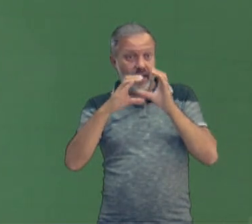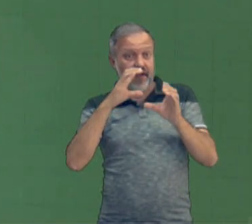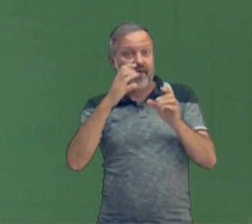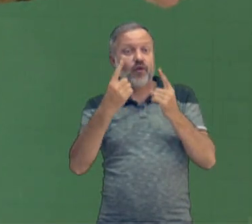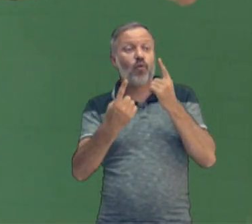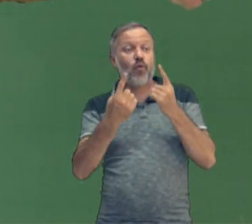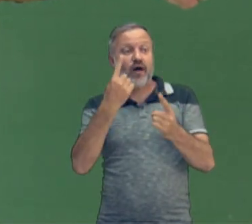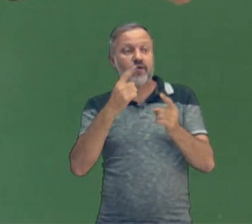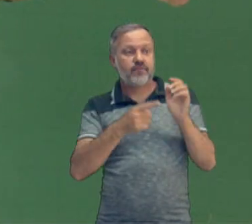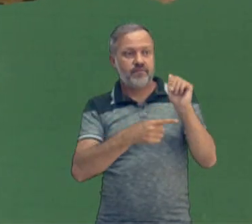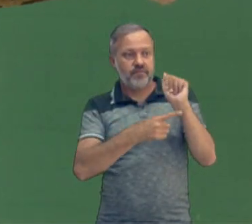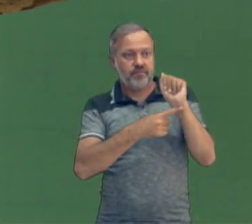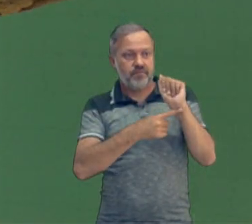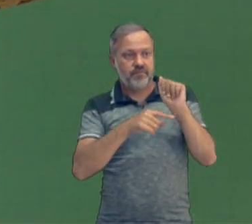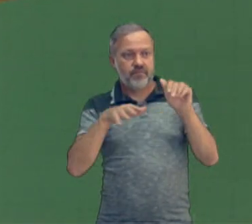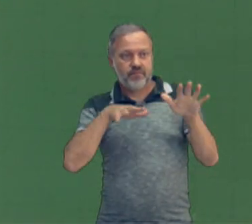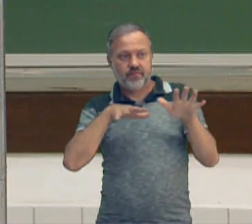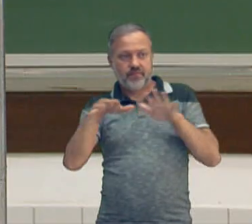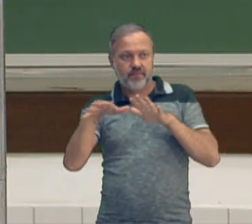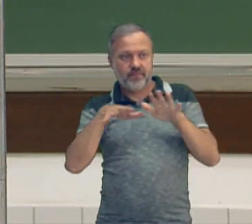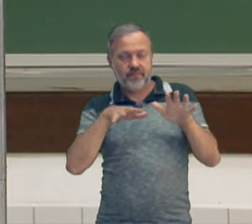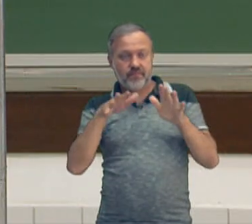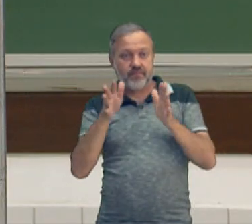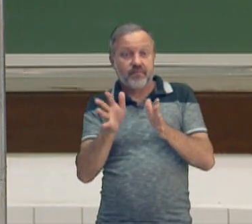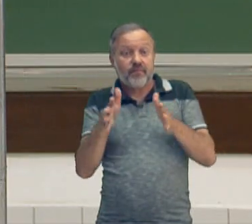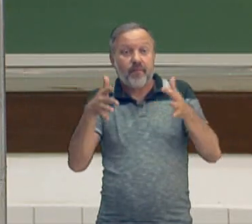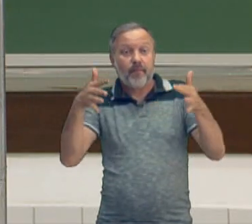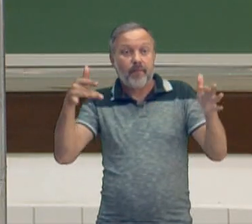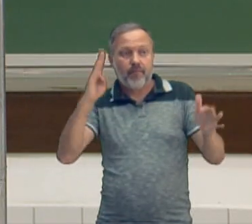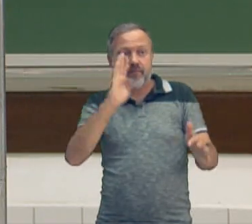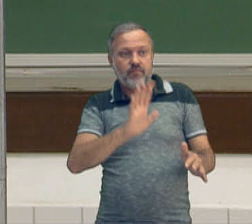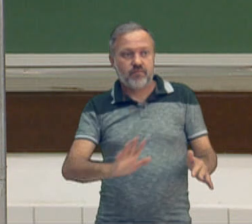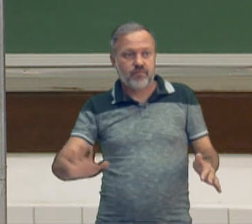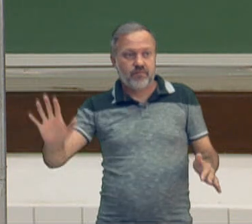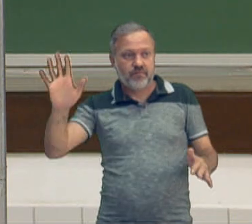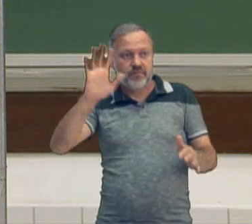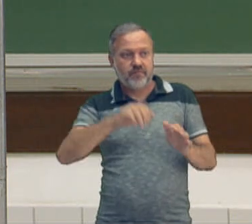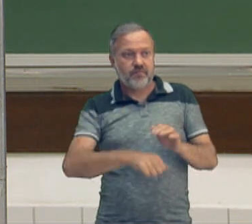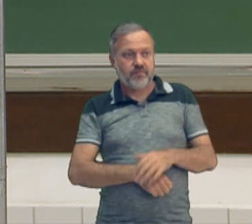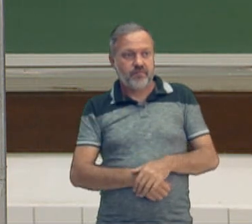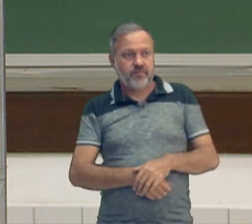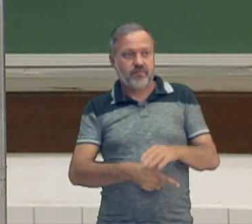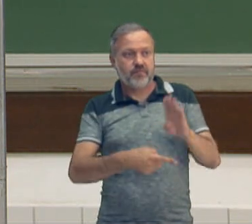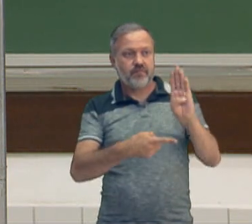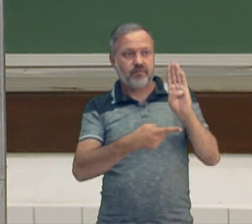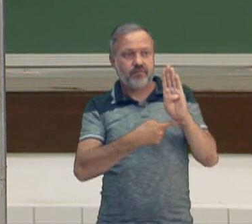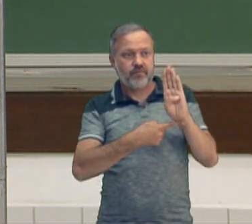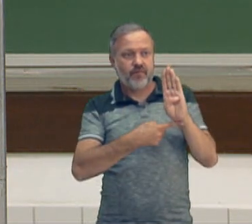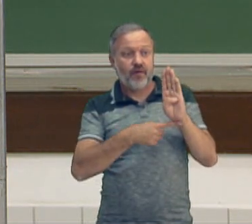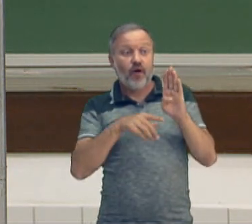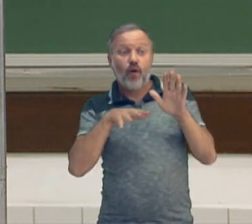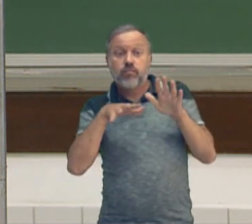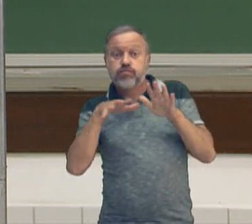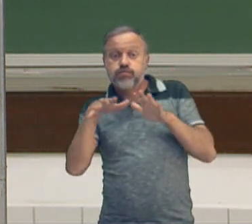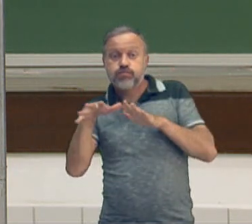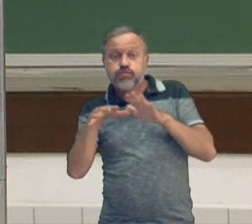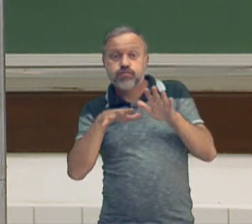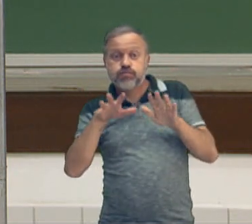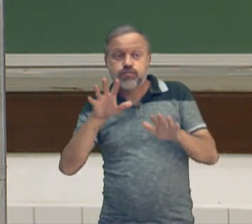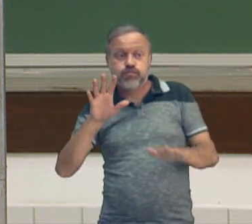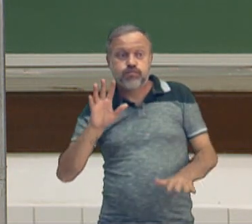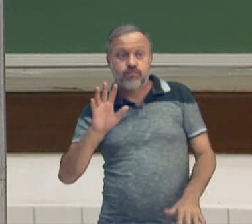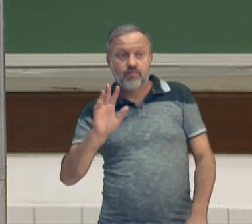divindade? Letra A, Movimento Espírita do Brasil. Letra B, Movimento Hare Krishna. Letra C,